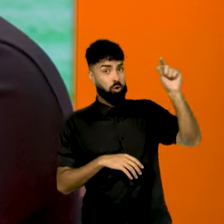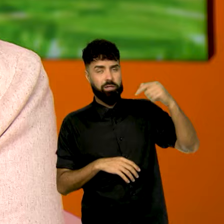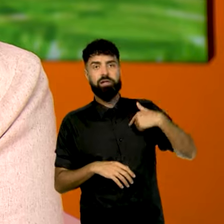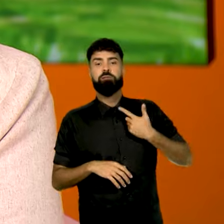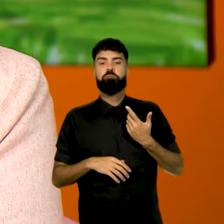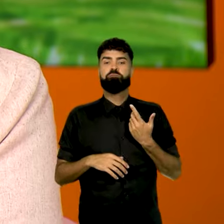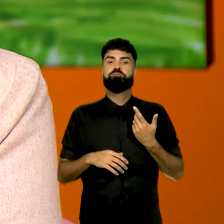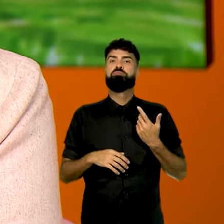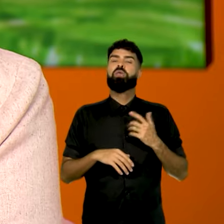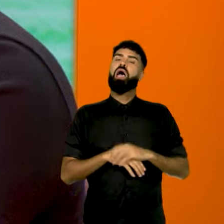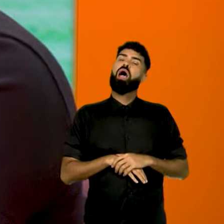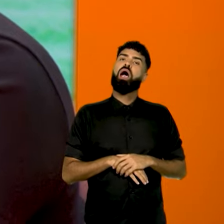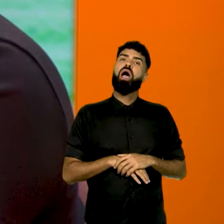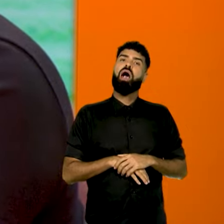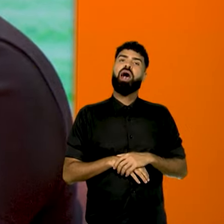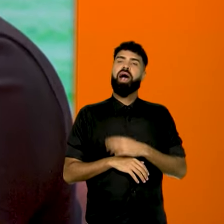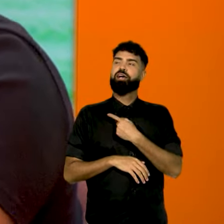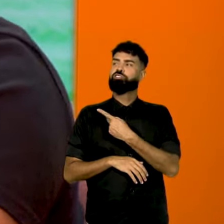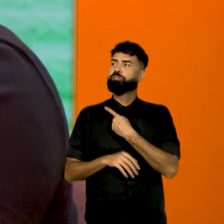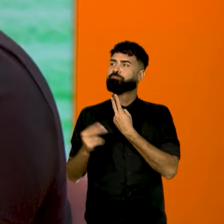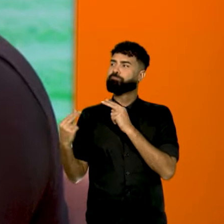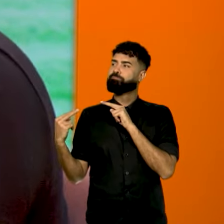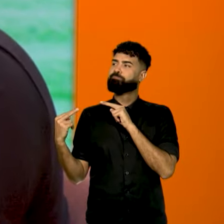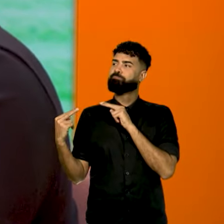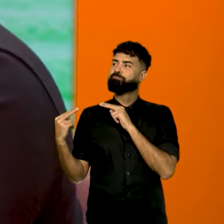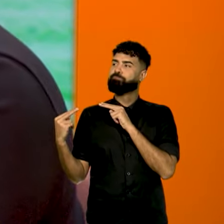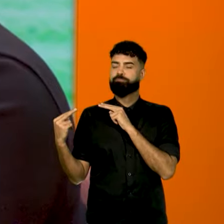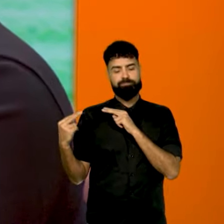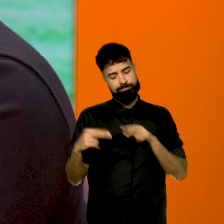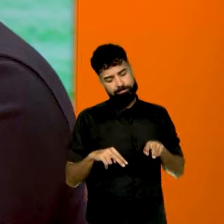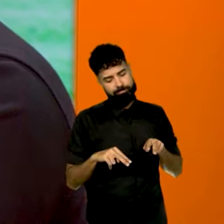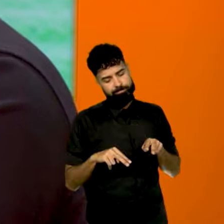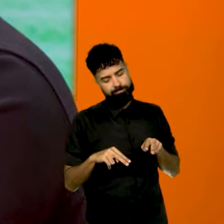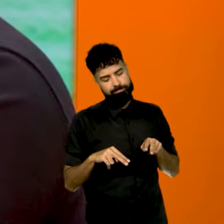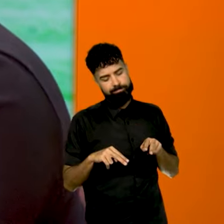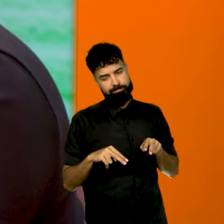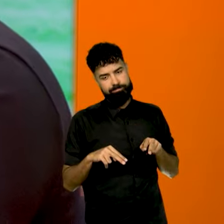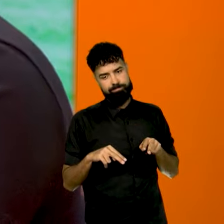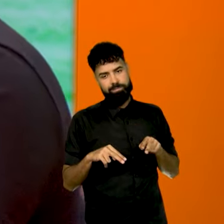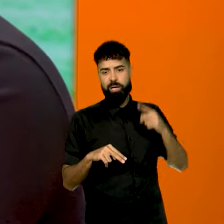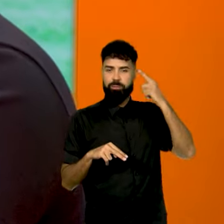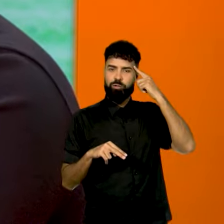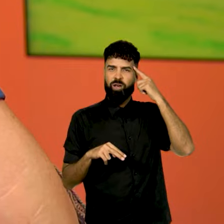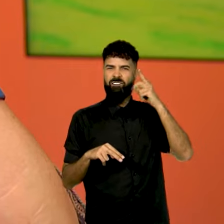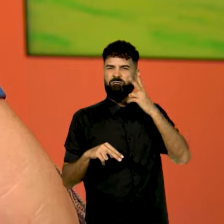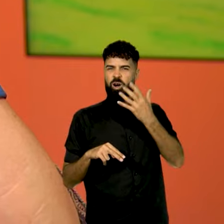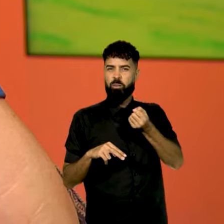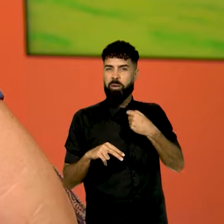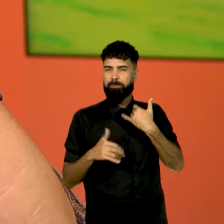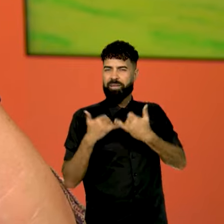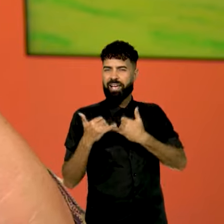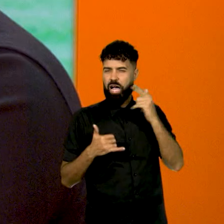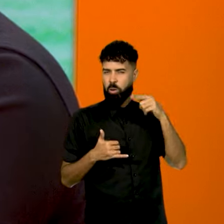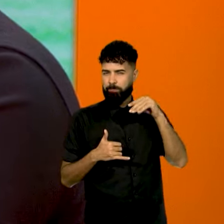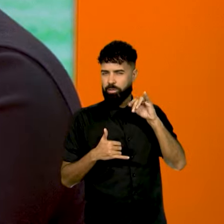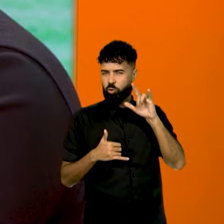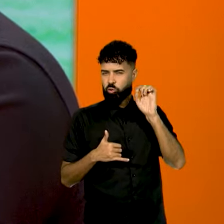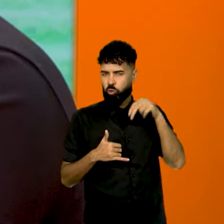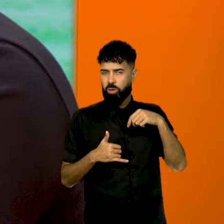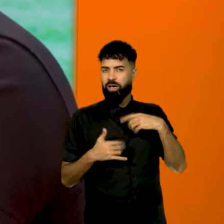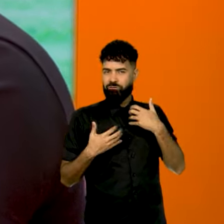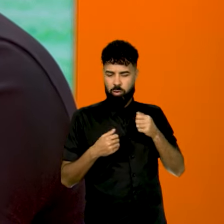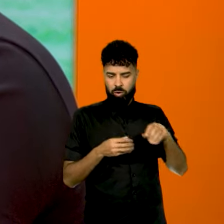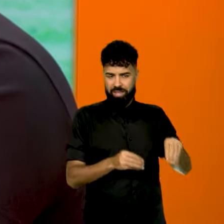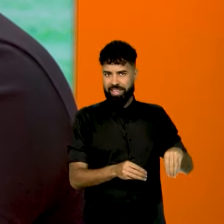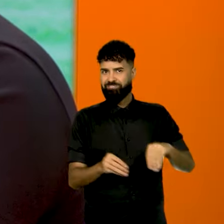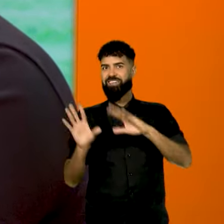e foi dormir. E aí a gente foi pegar uma peça nele, né? A gente, vamos levar